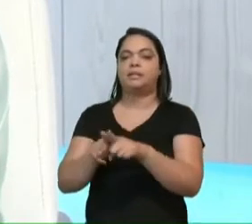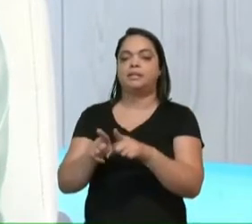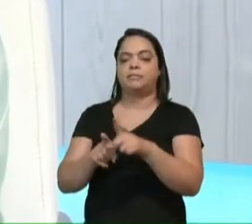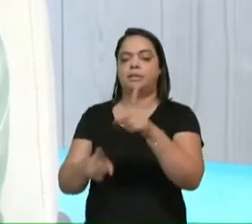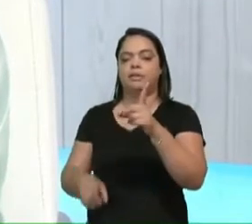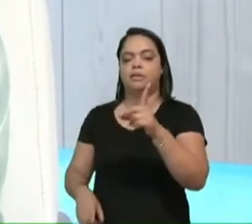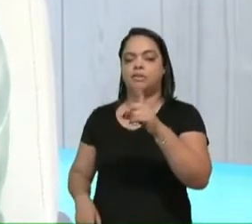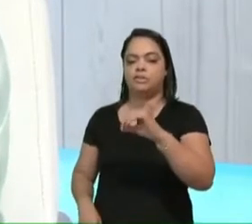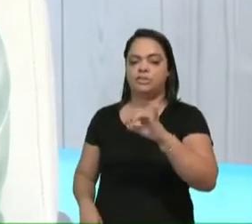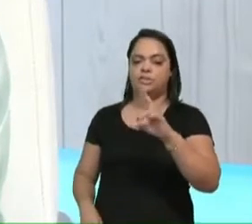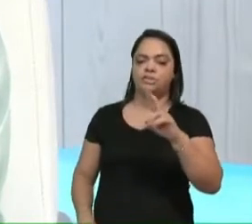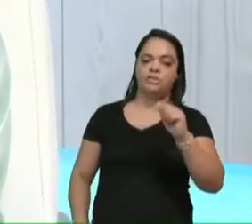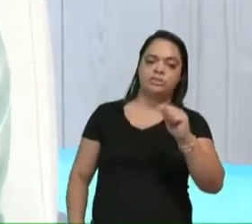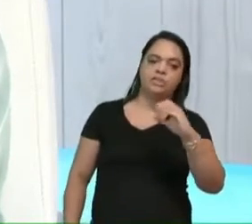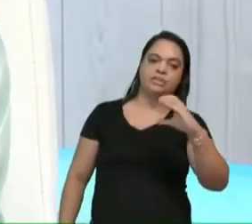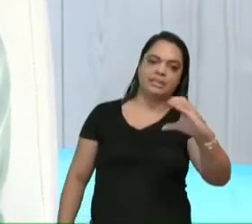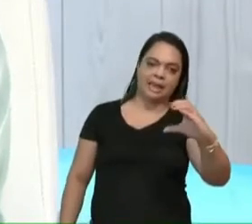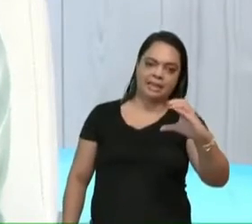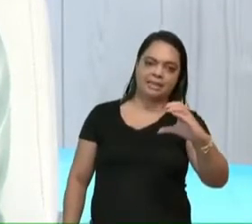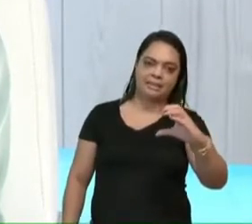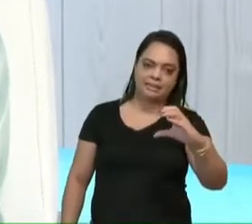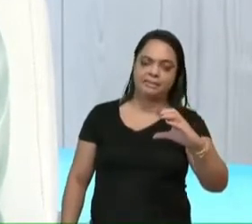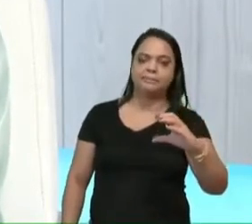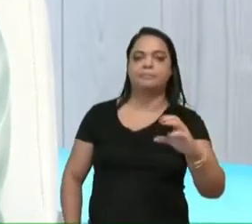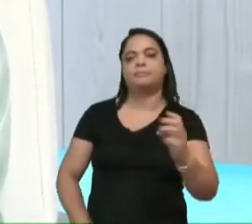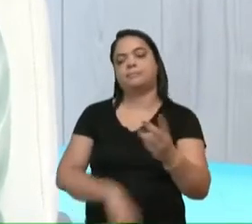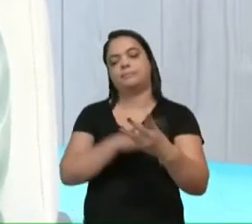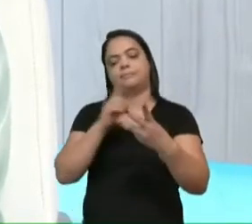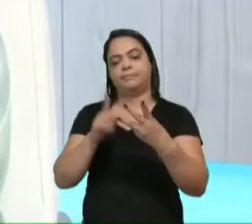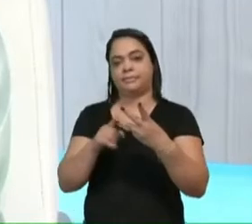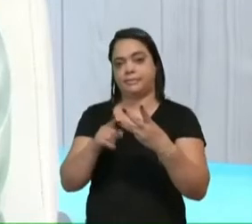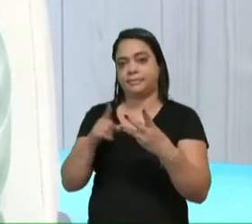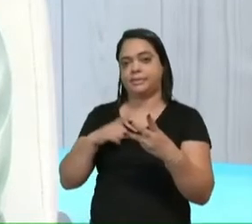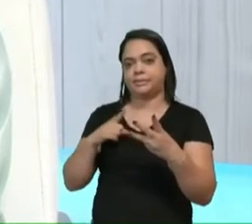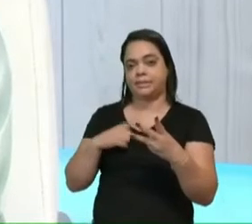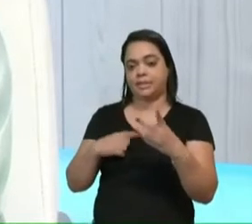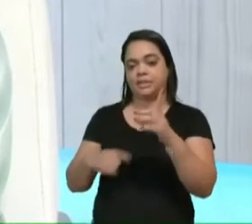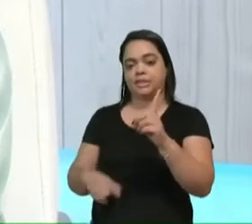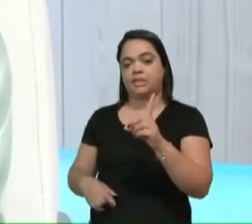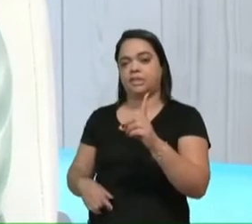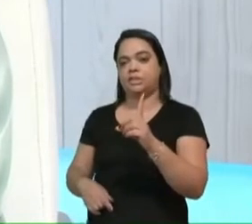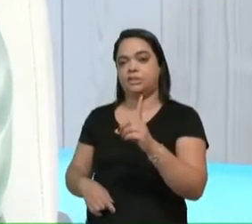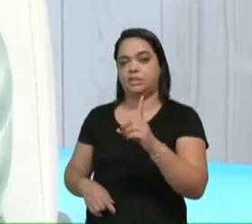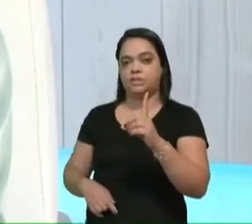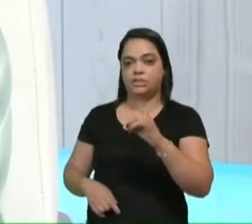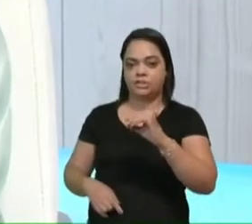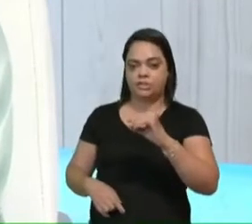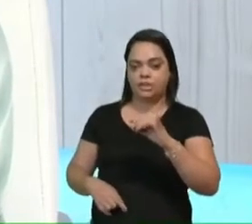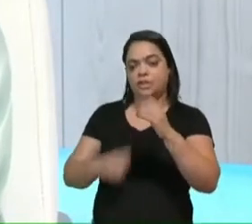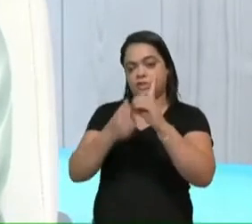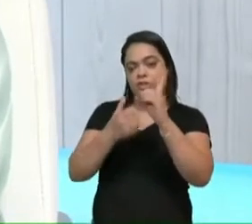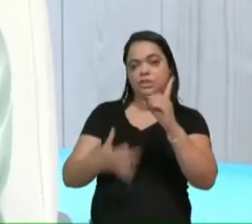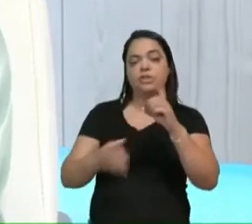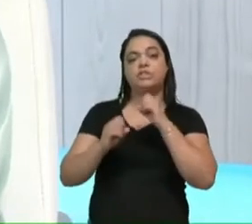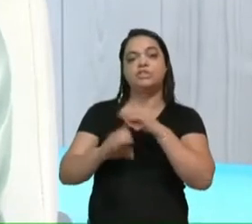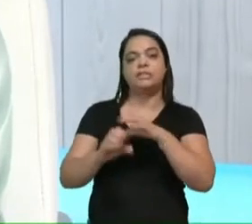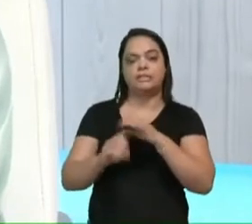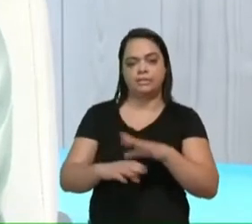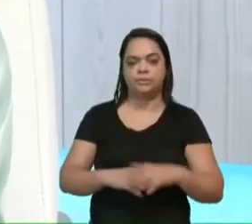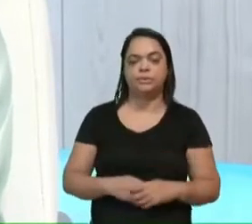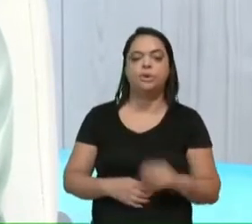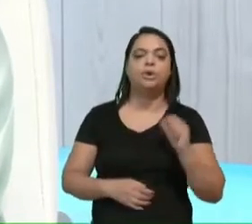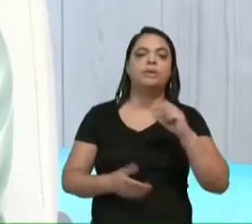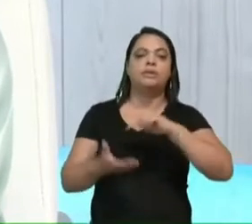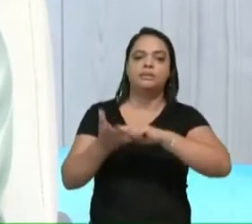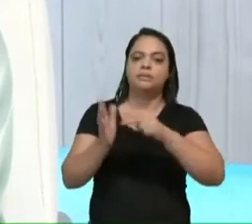Diretoria de controle e registro acadêmico nós temos a diretoria de ensino que que é a diretoria de ensino